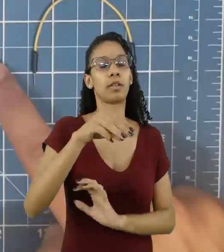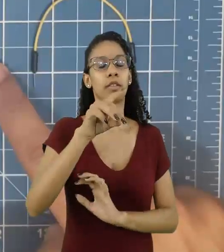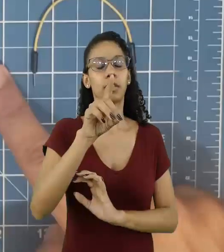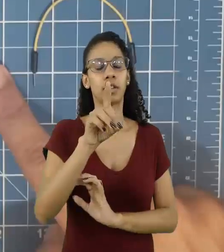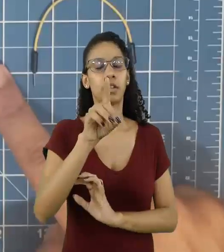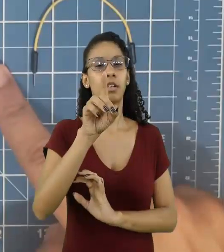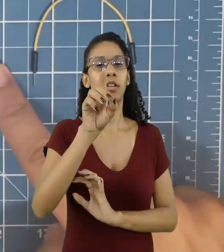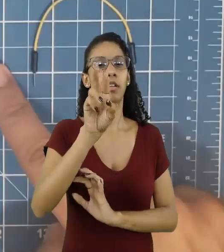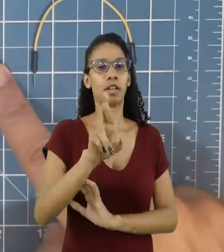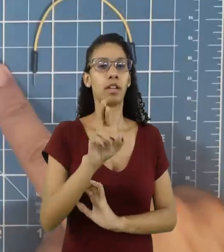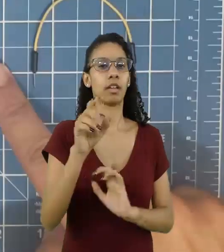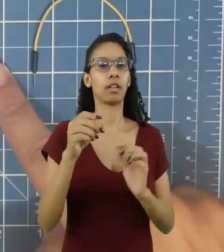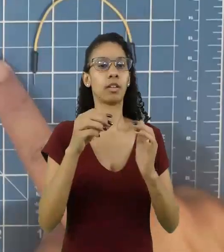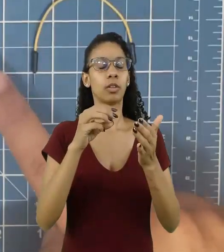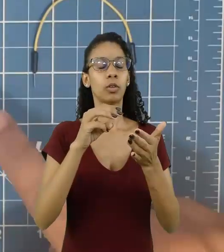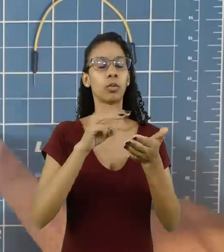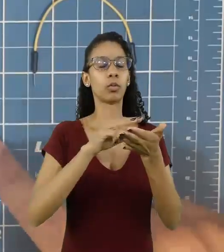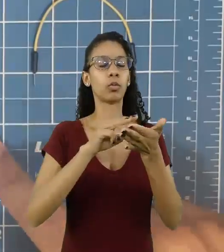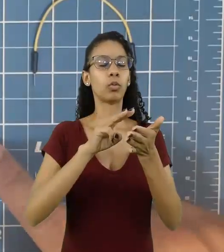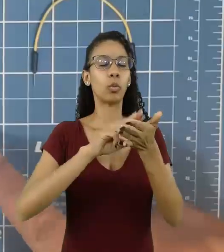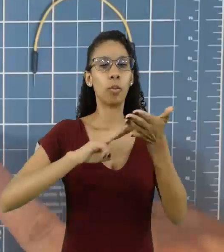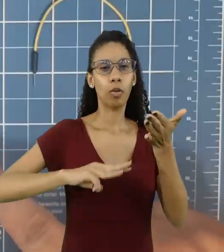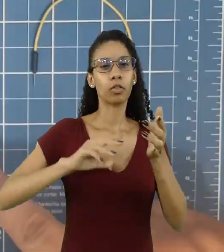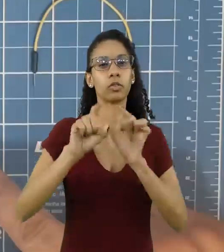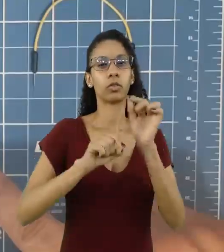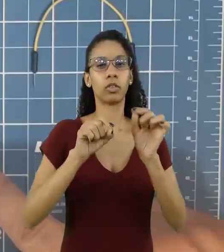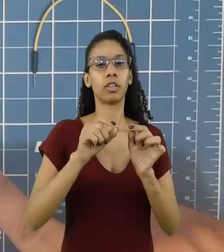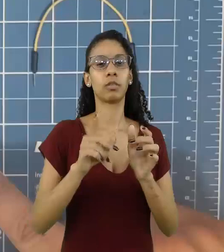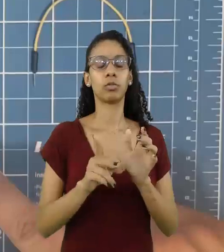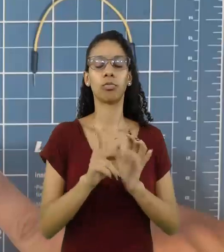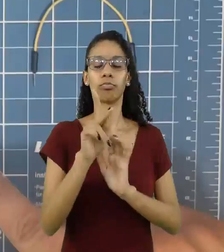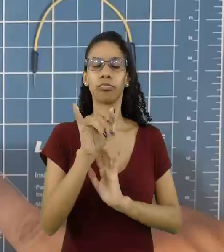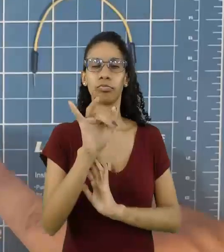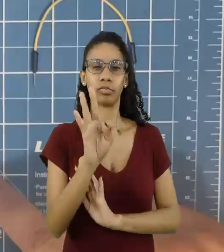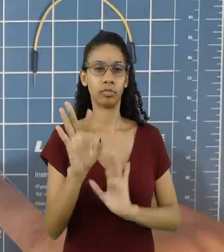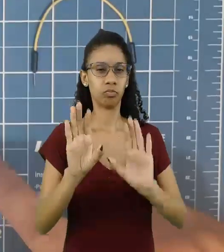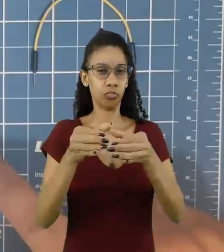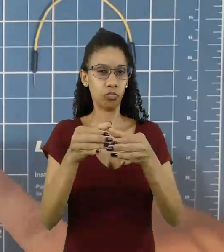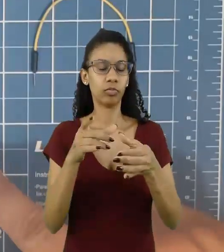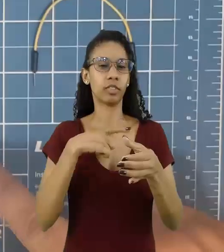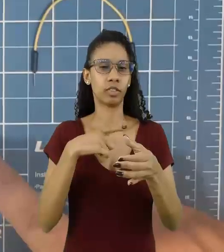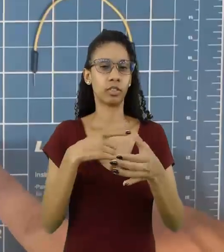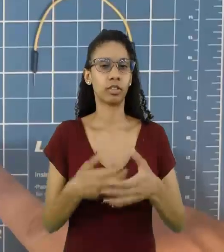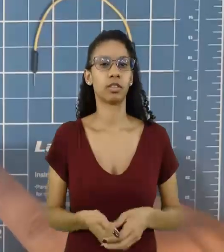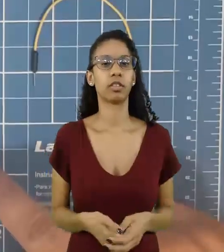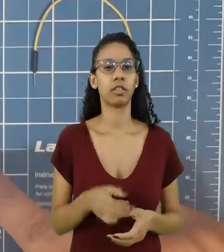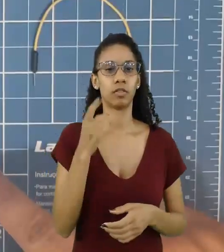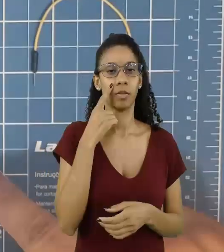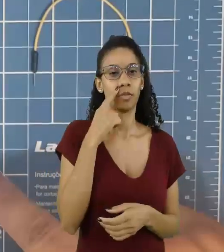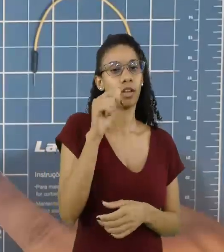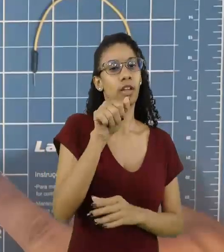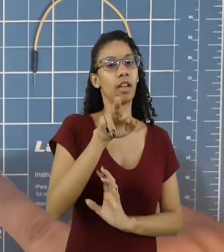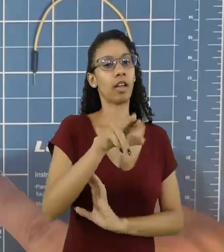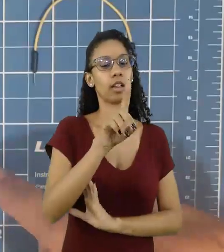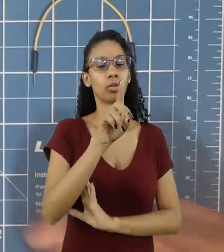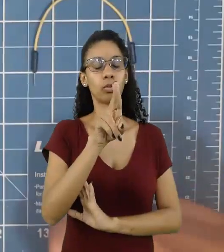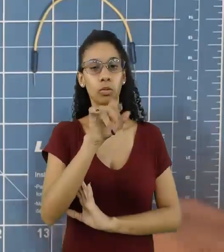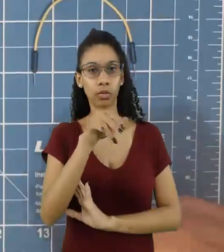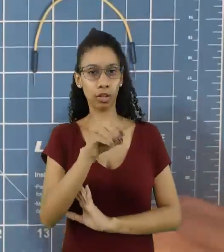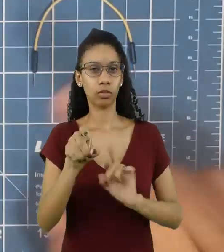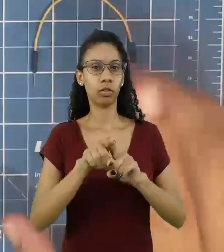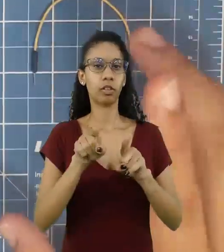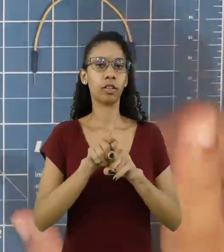o LDR no módulo que vem no kit de 37 sensores, tá? Então vamos lá. Nós vamos precisar nesse projeto Arduino,